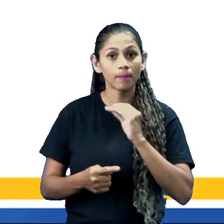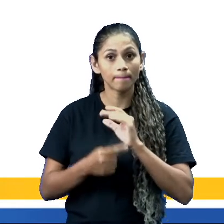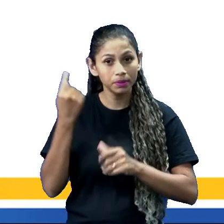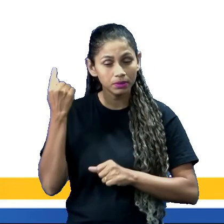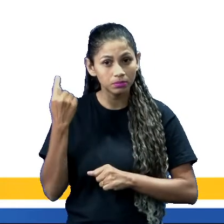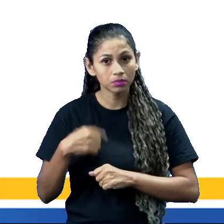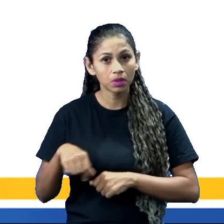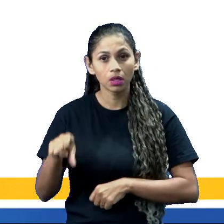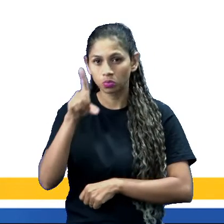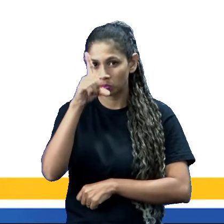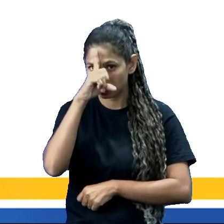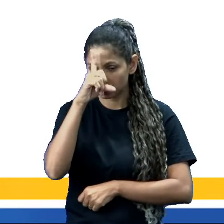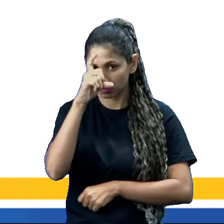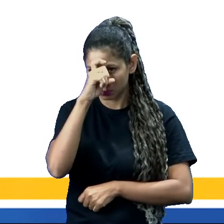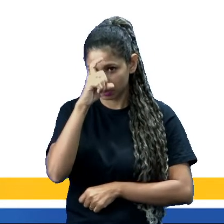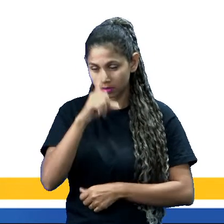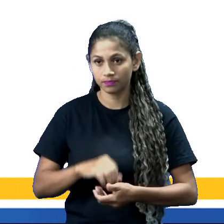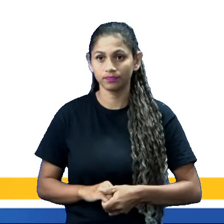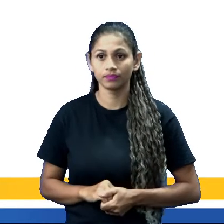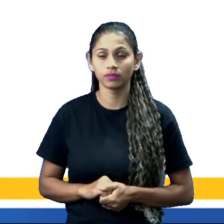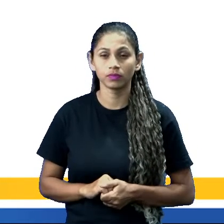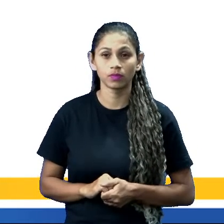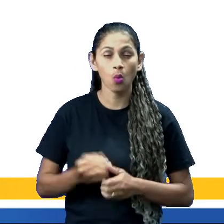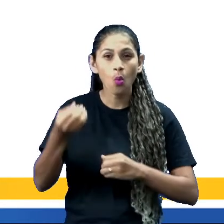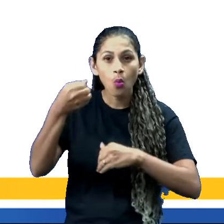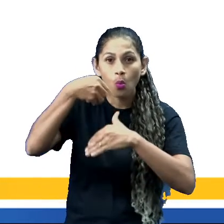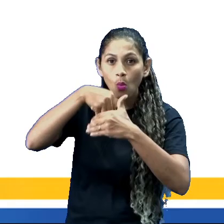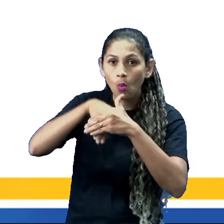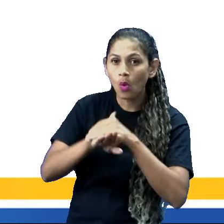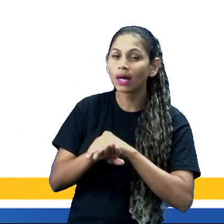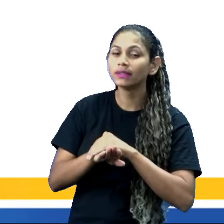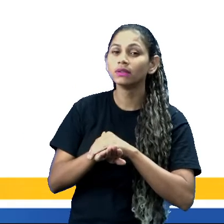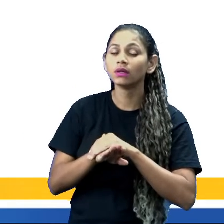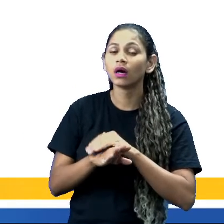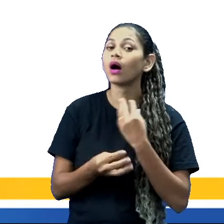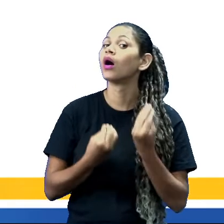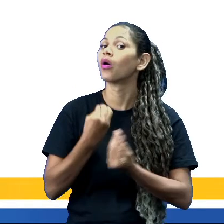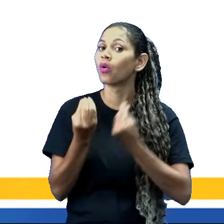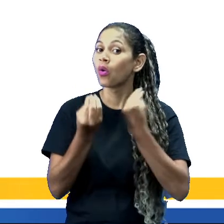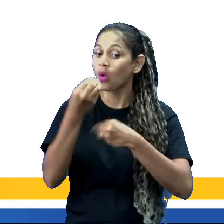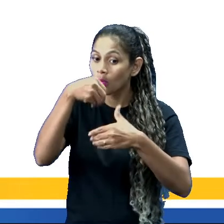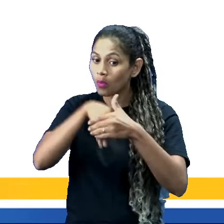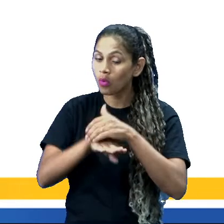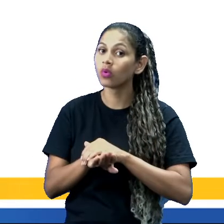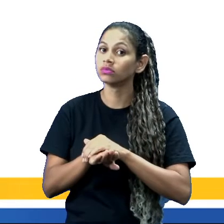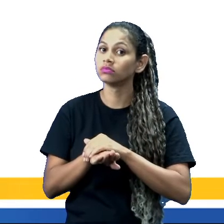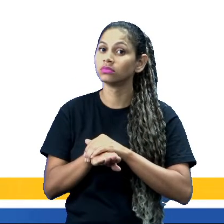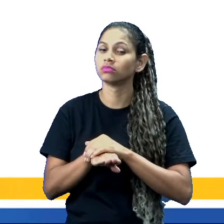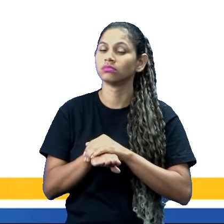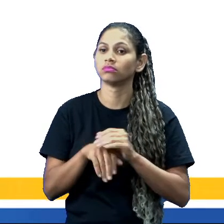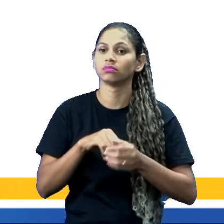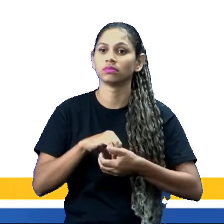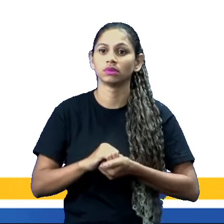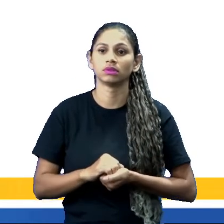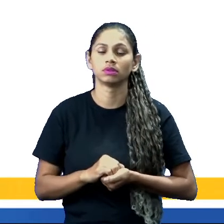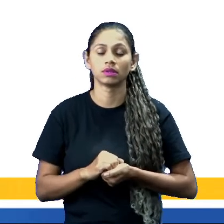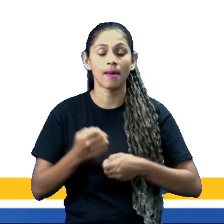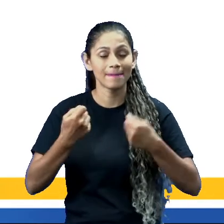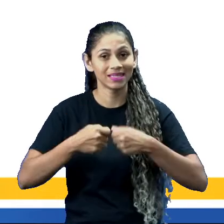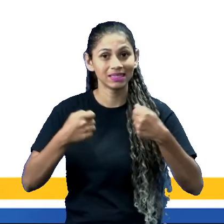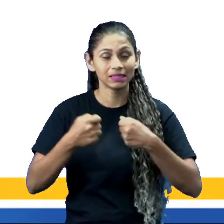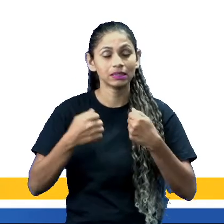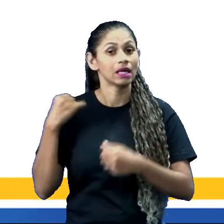acidente. Agora vamos falar sobre o armazenamento, né? Então é muito importante a questão da gente saber armazenar corretamente esses tipos